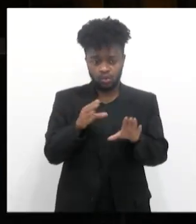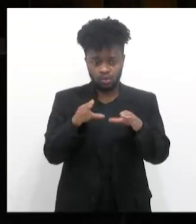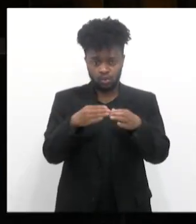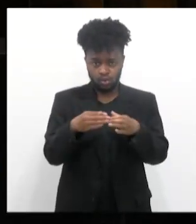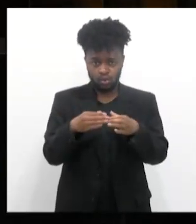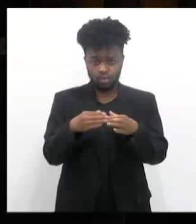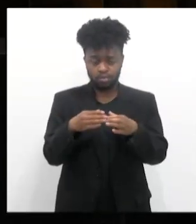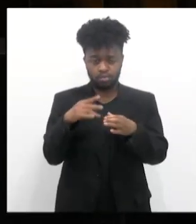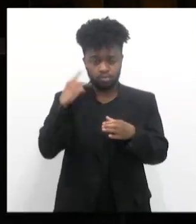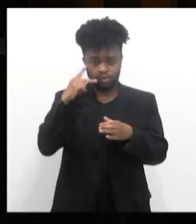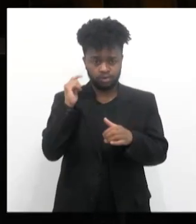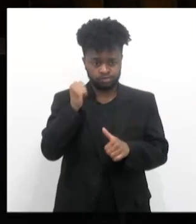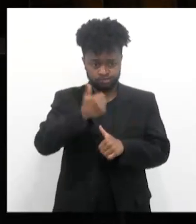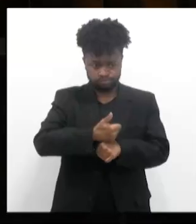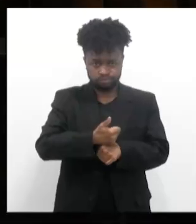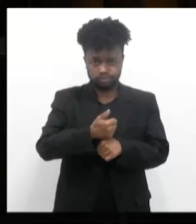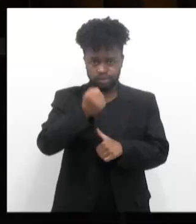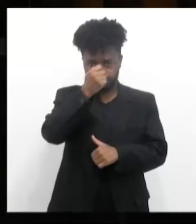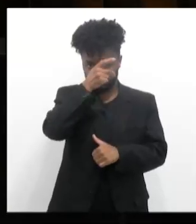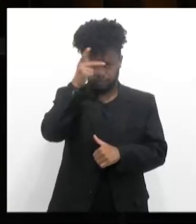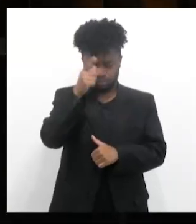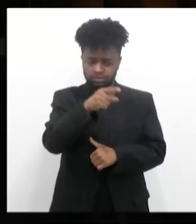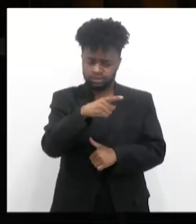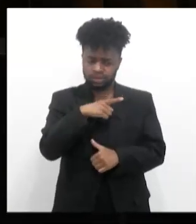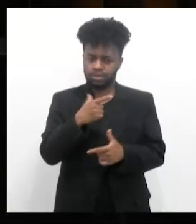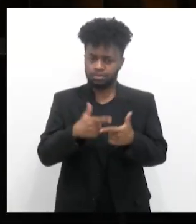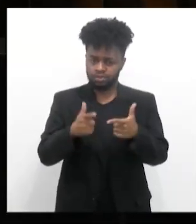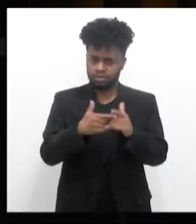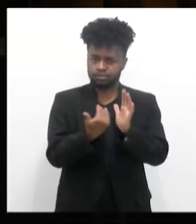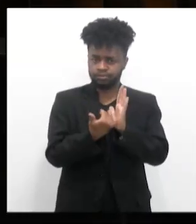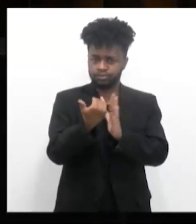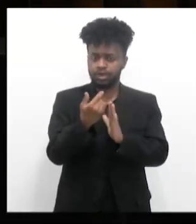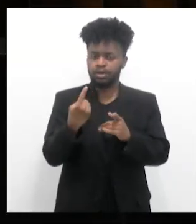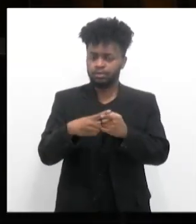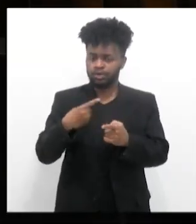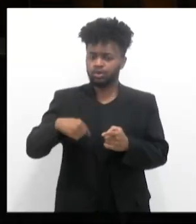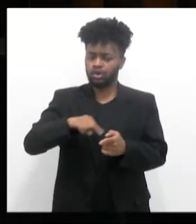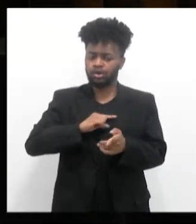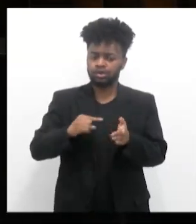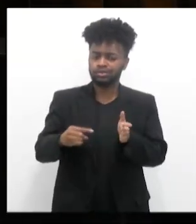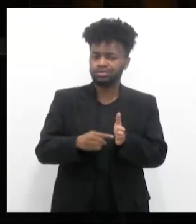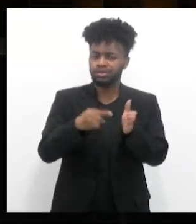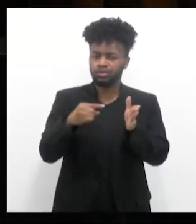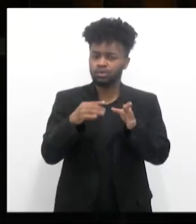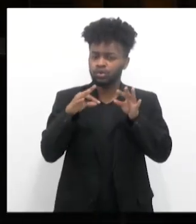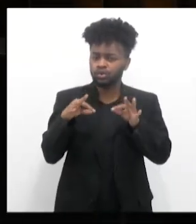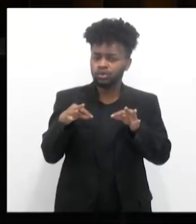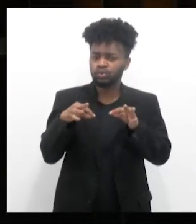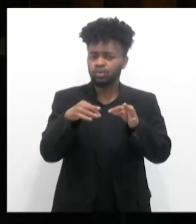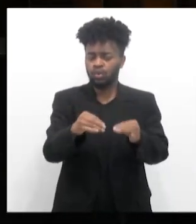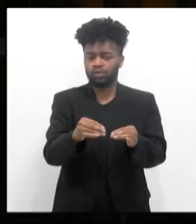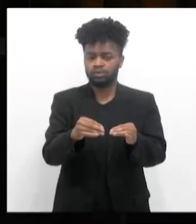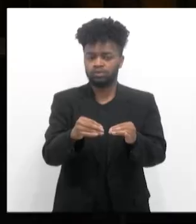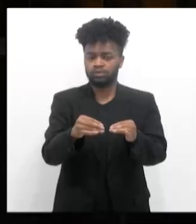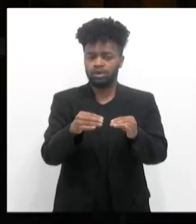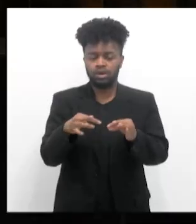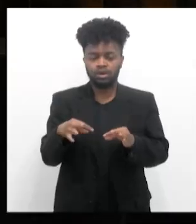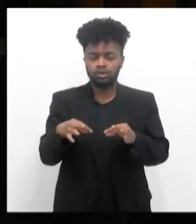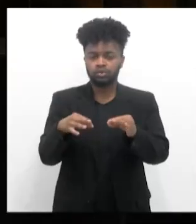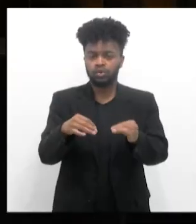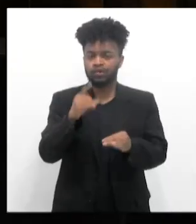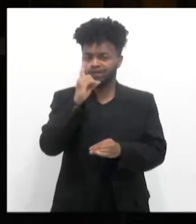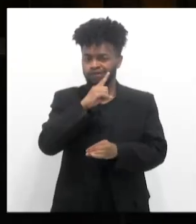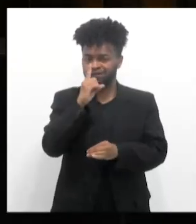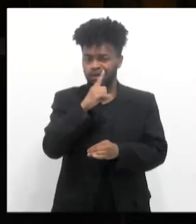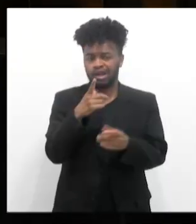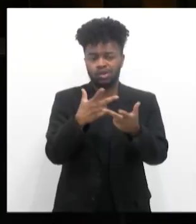assumir a prefeitura, ele vai ter muitos problemas, porque nós iremos denunciar todas as